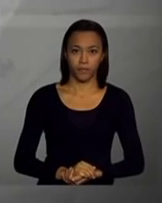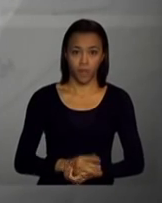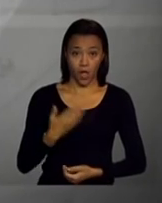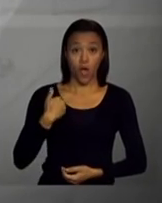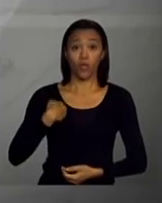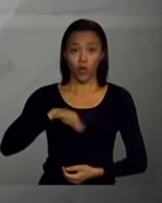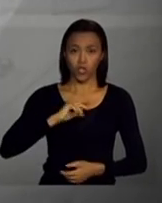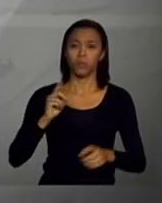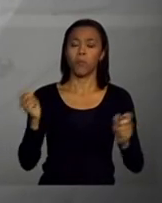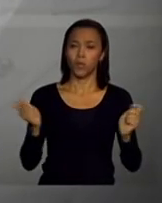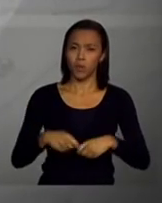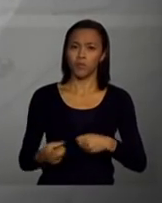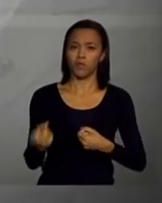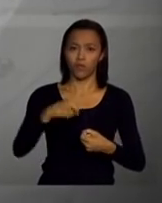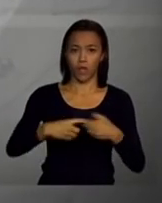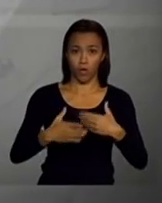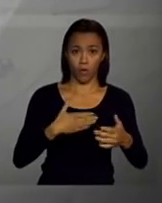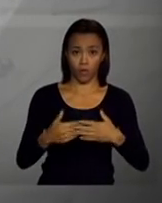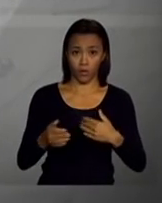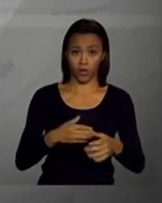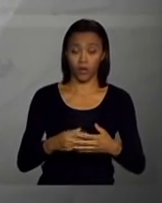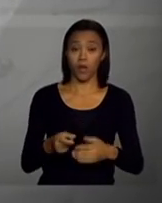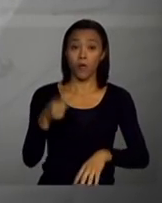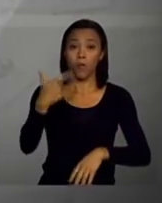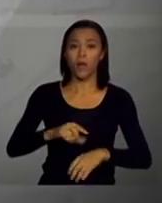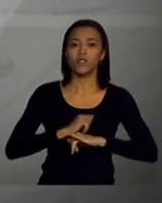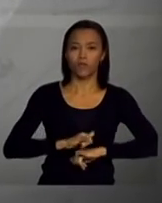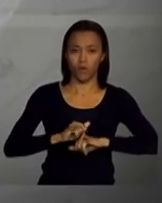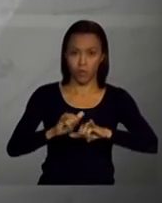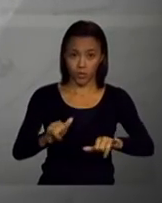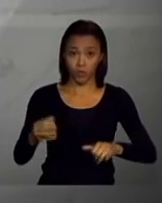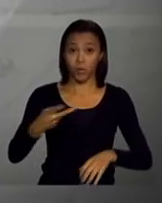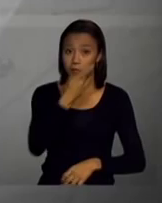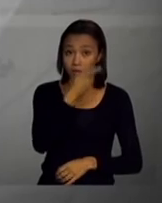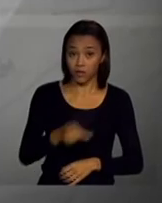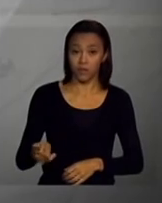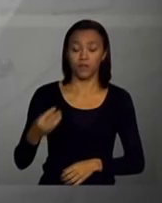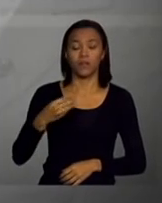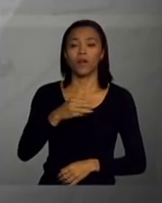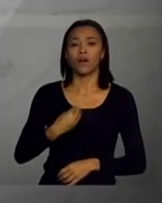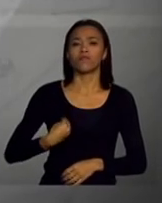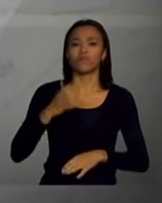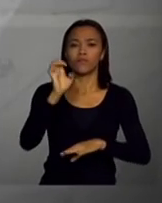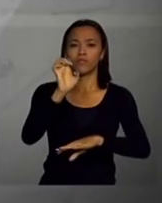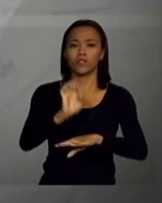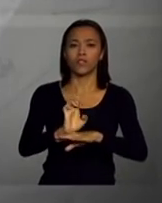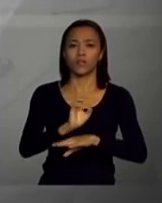Nós podemos voltar a qualquer momento com outras informações sobre a visita da presidenta Dilma Rousseff ao